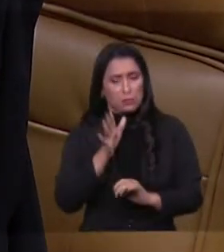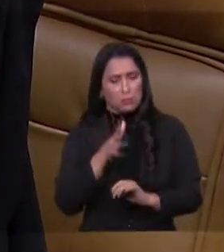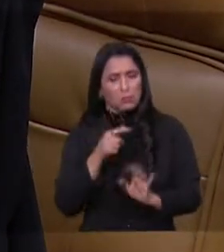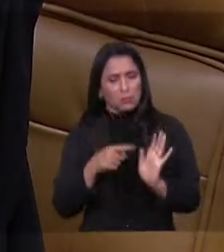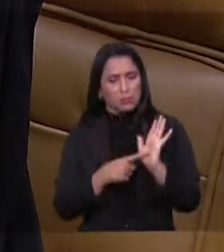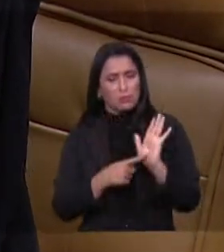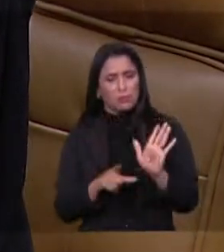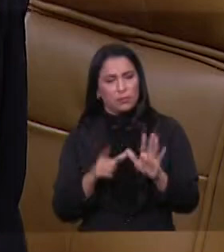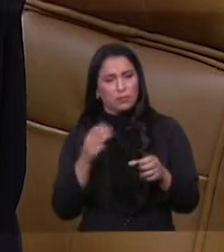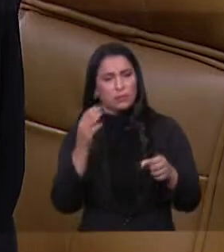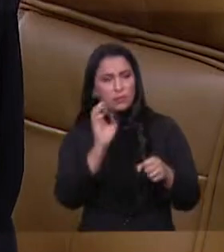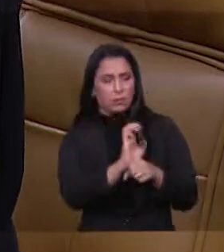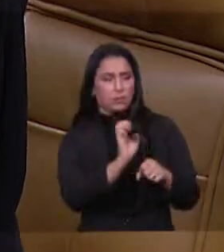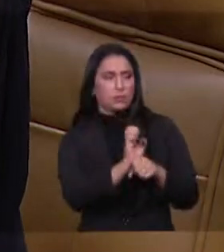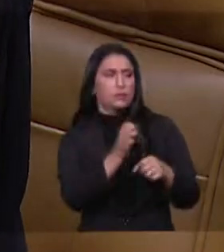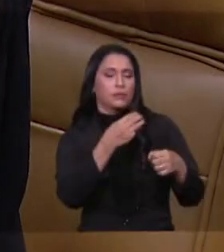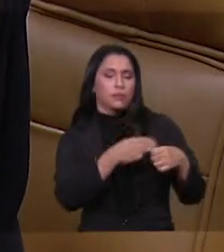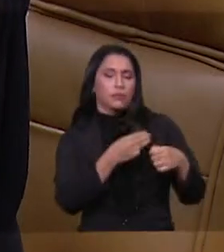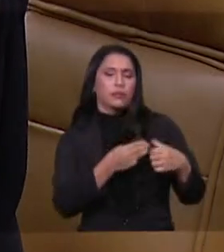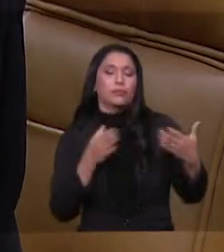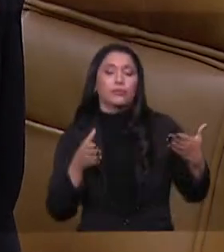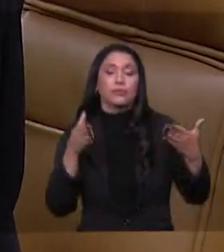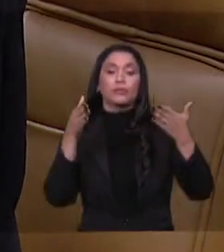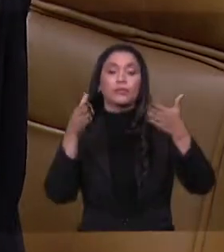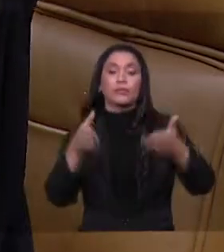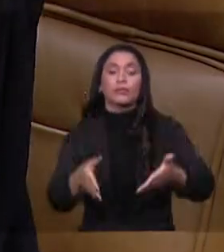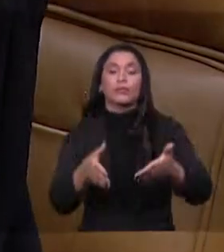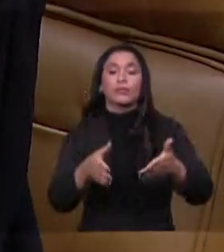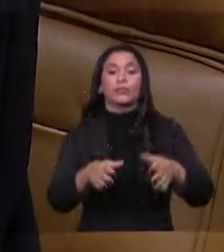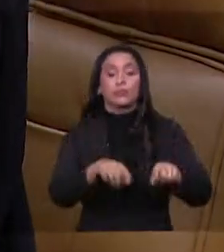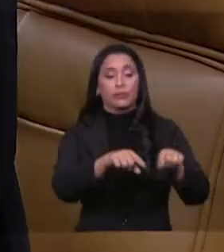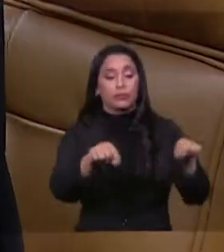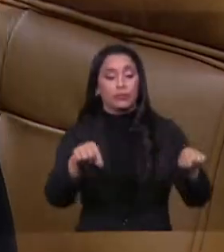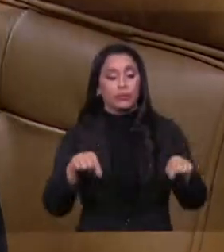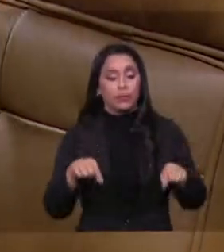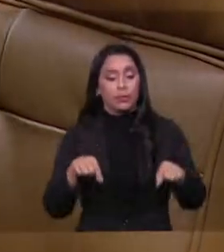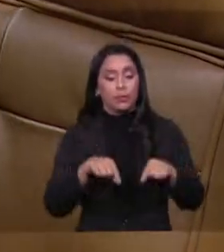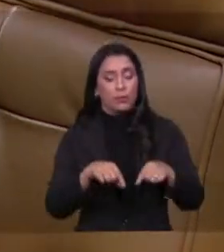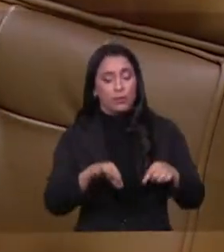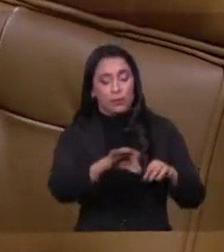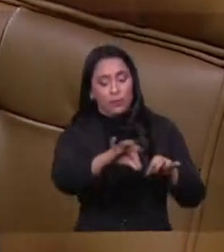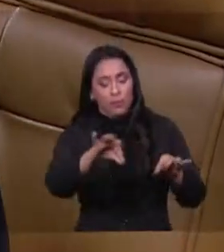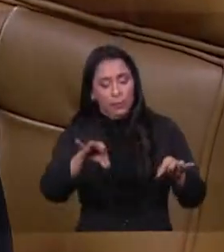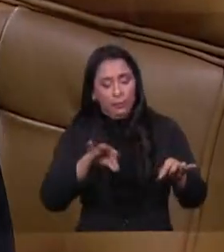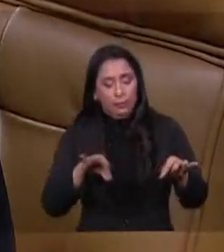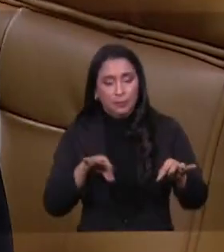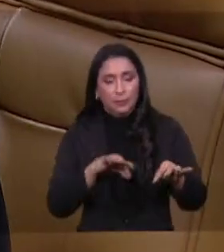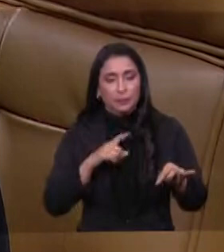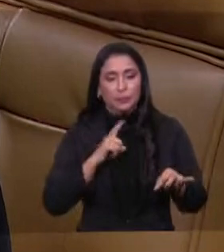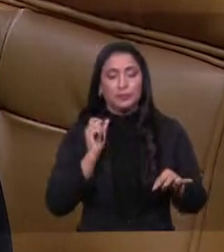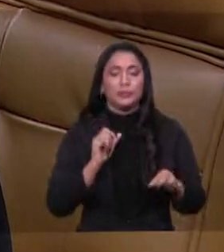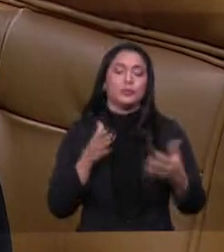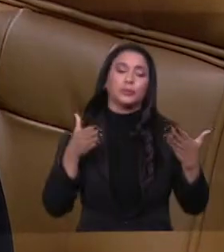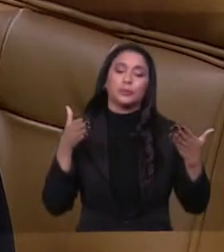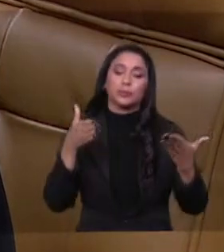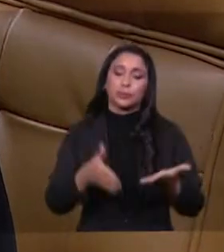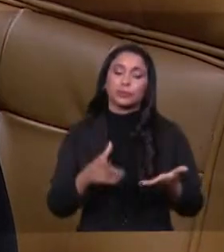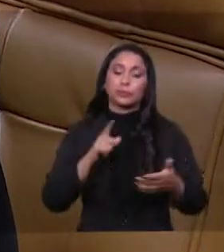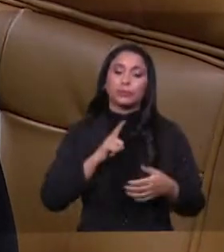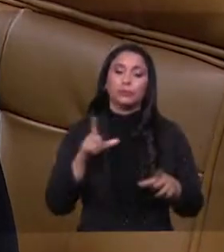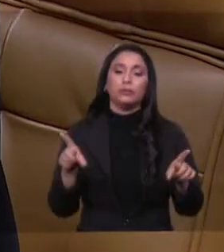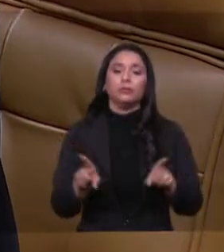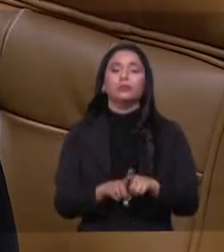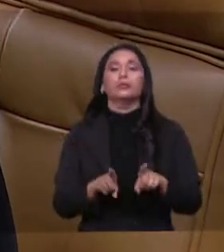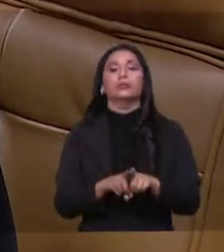possibilidade de estados e municípios participarem do procedimento de demarcação de terras indígenas. Ao meu ver, essa participação deve se estender